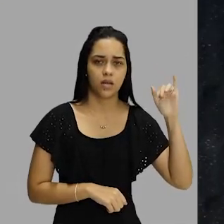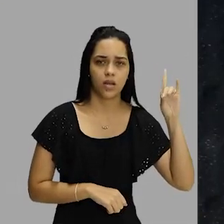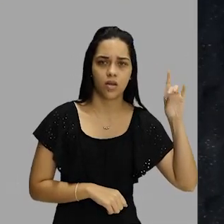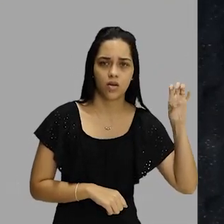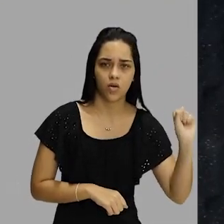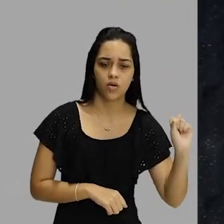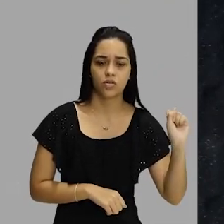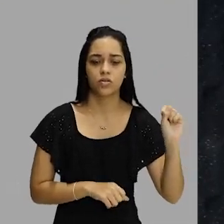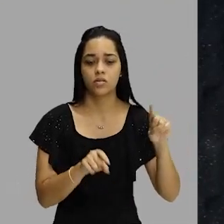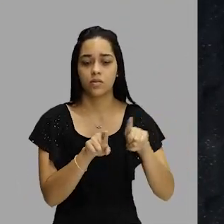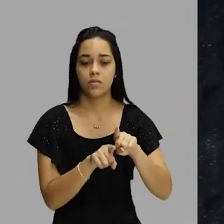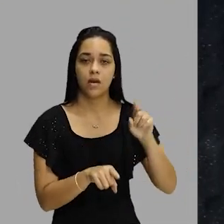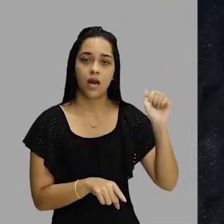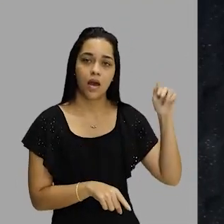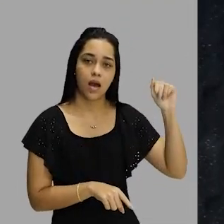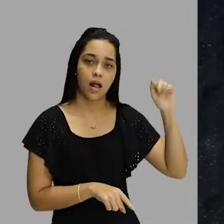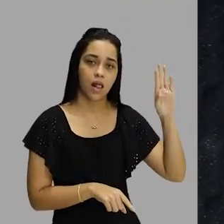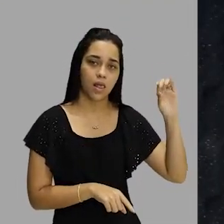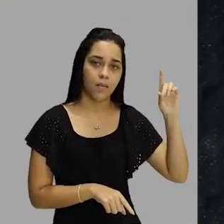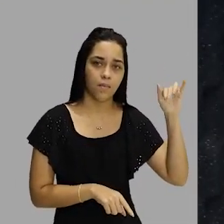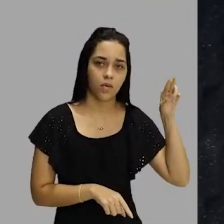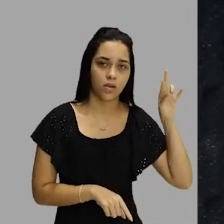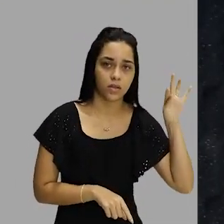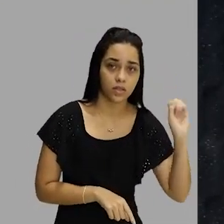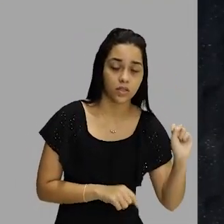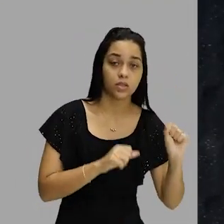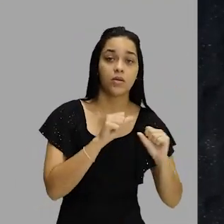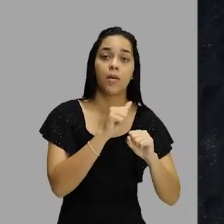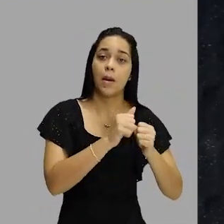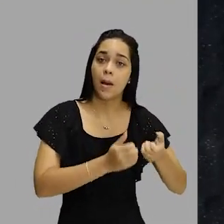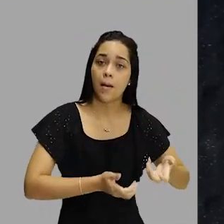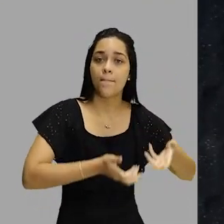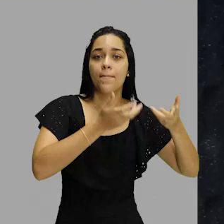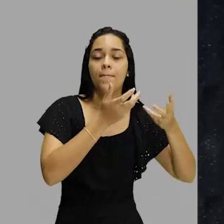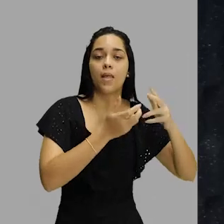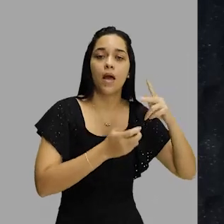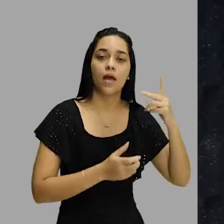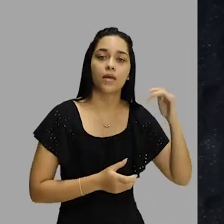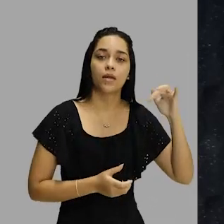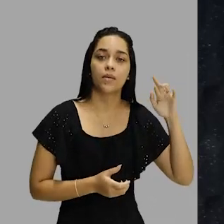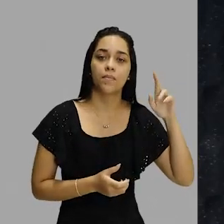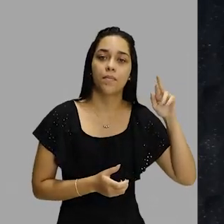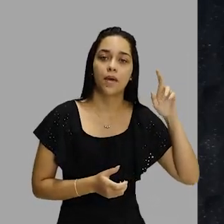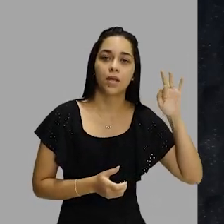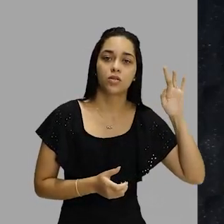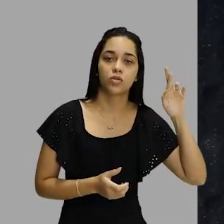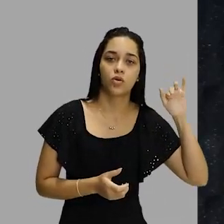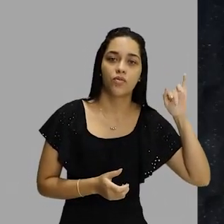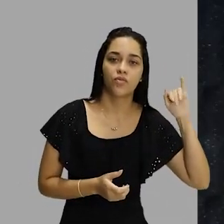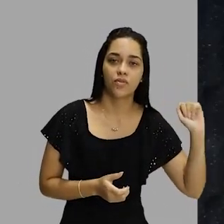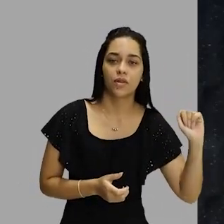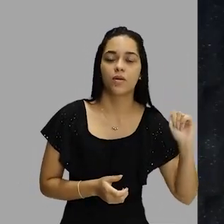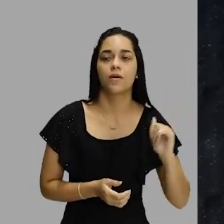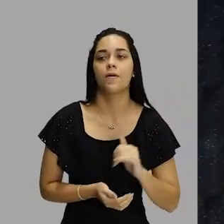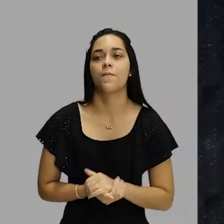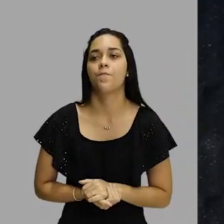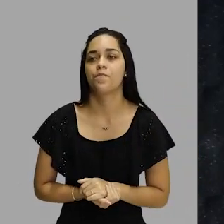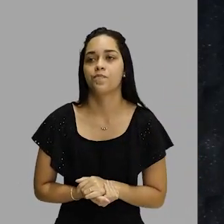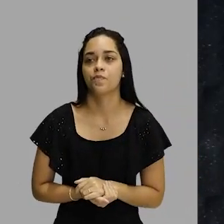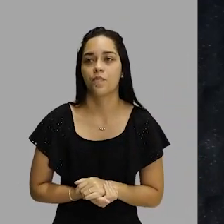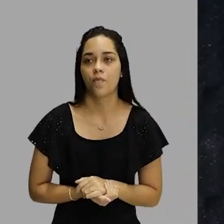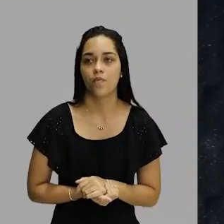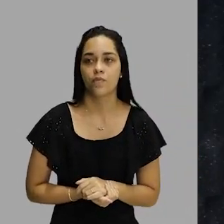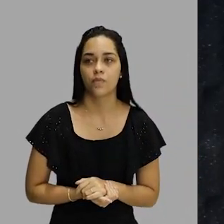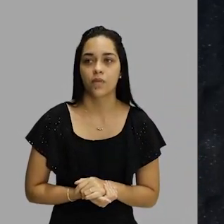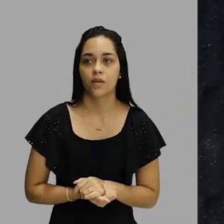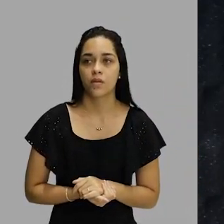uso de esteroides anabolizantes, eles aumentam a hipertrofia. Ou seja, aliás, eu estou até sendo